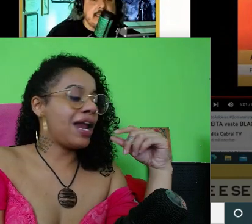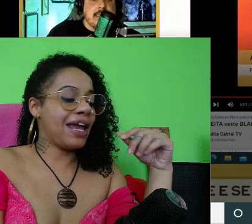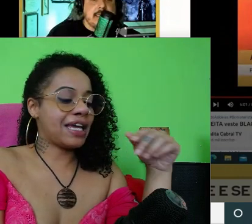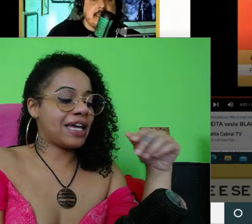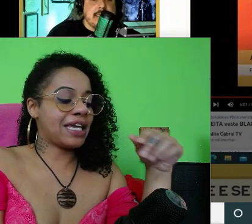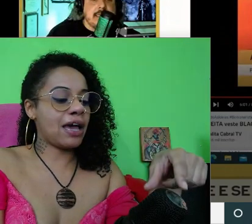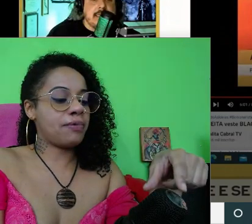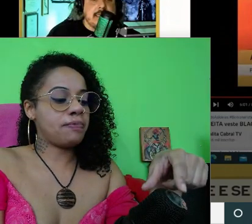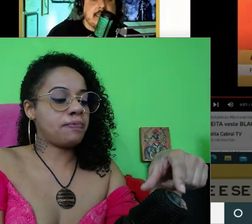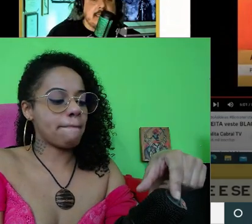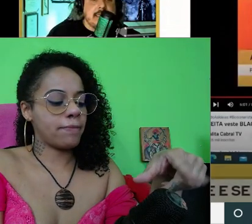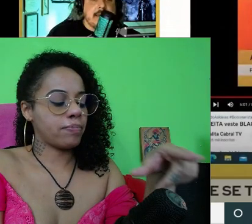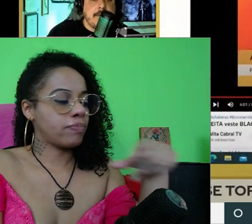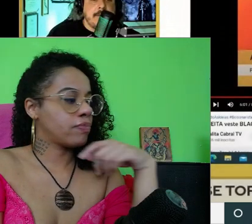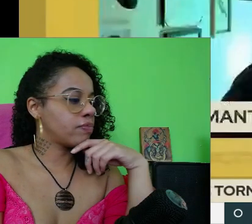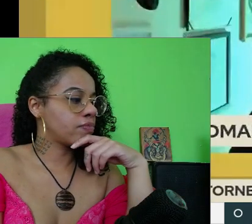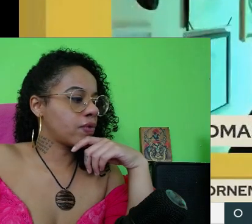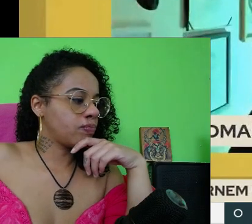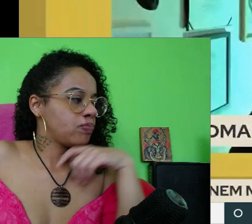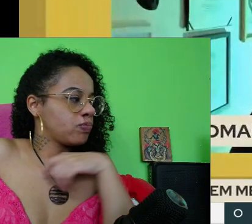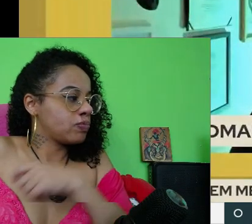qual é que é